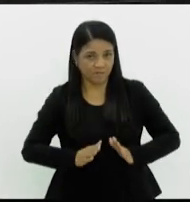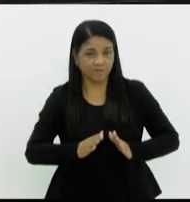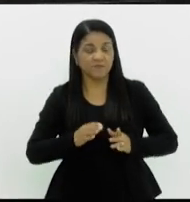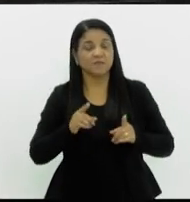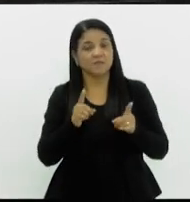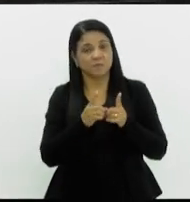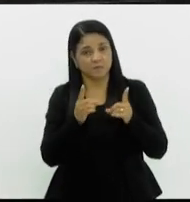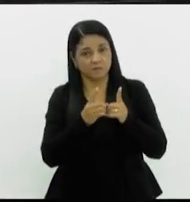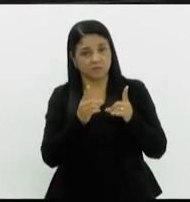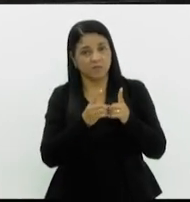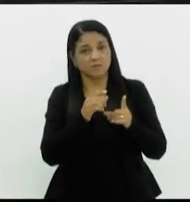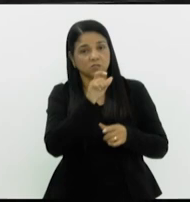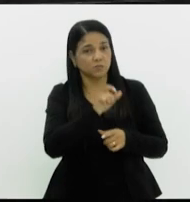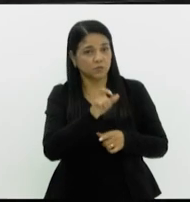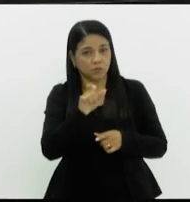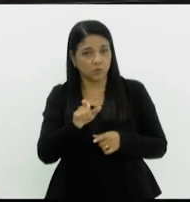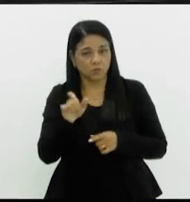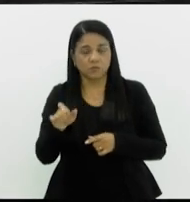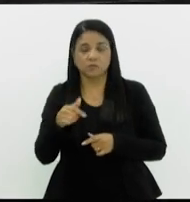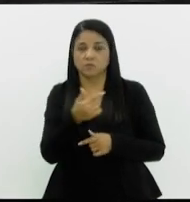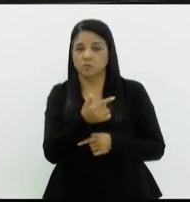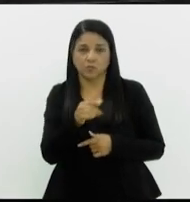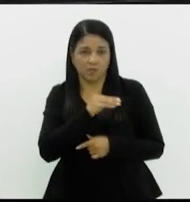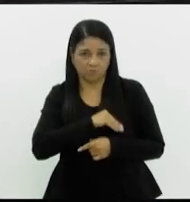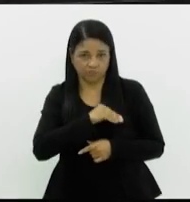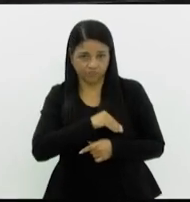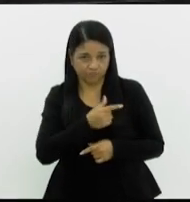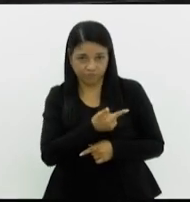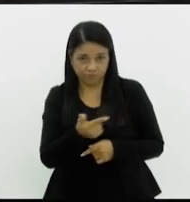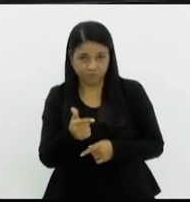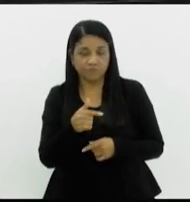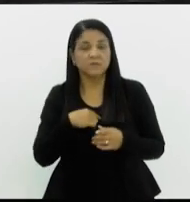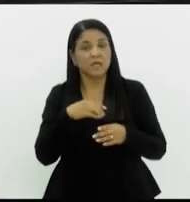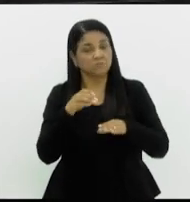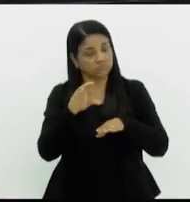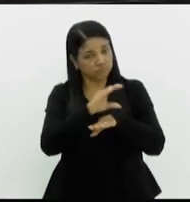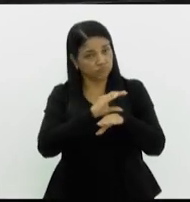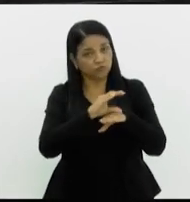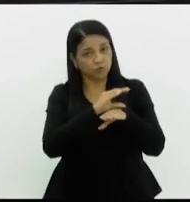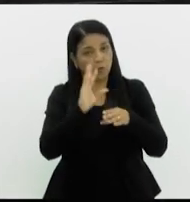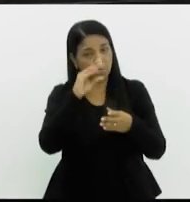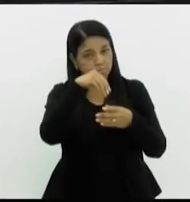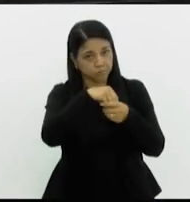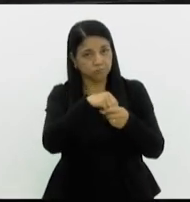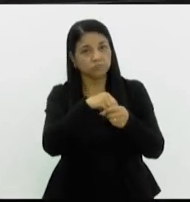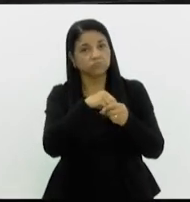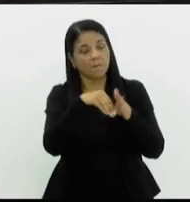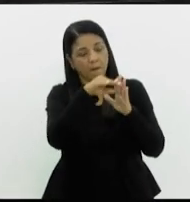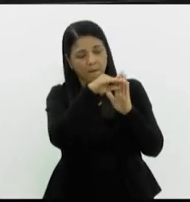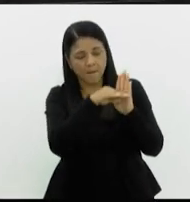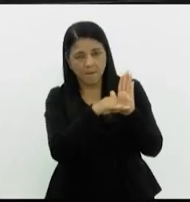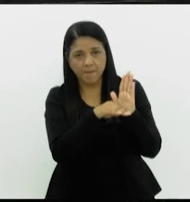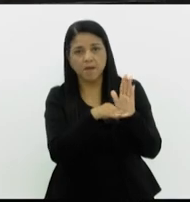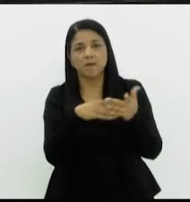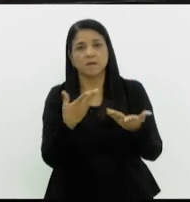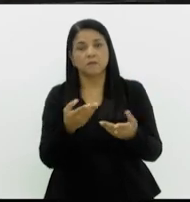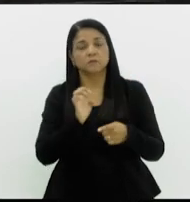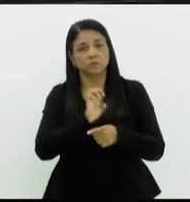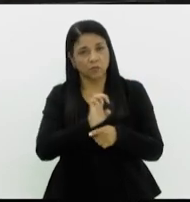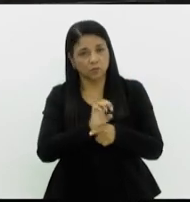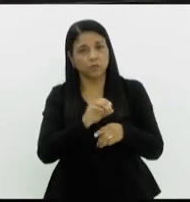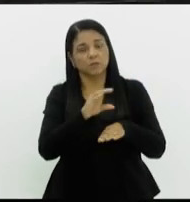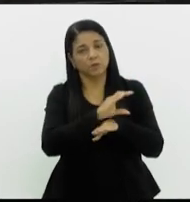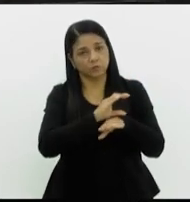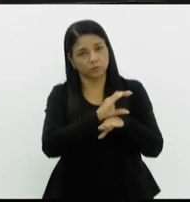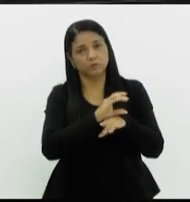desamparados está colocado na nossa Constituição brasileira, está colocado na Constituição do Estado do Rio de Janeiro. Então, o que a gente está fazendo aqui não